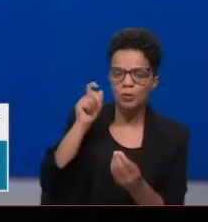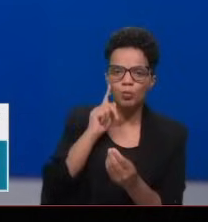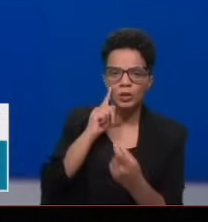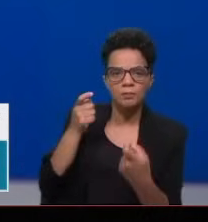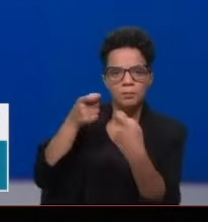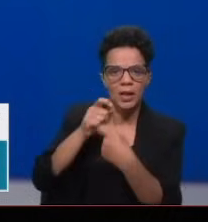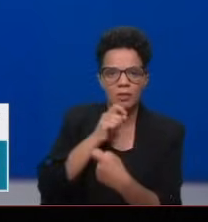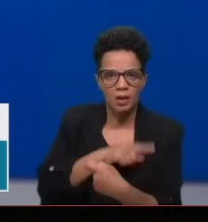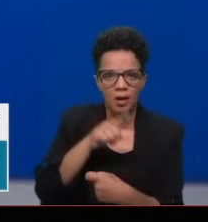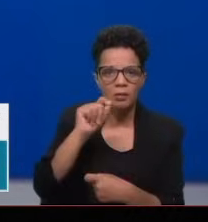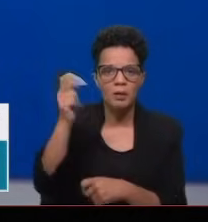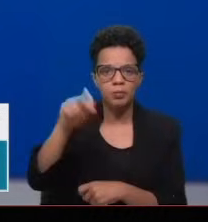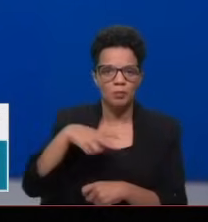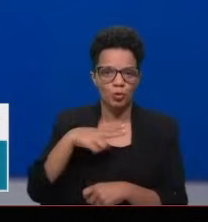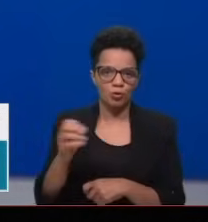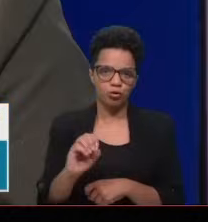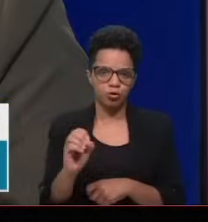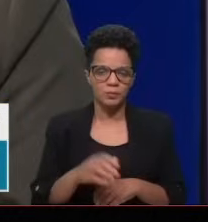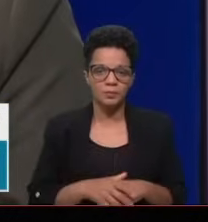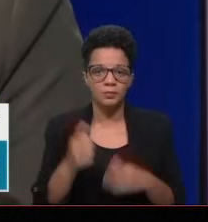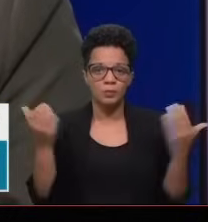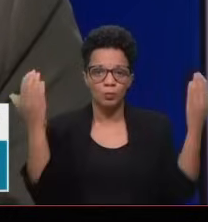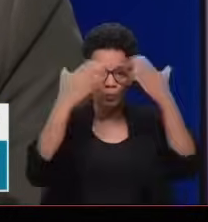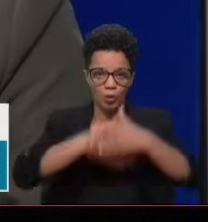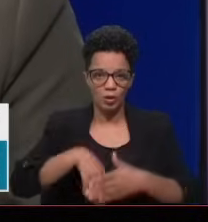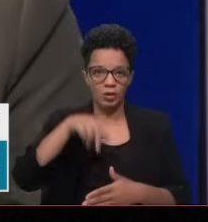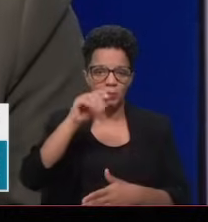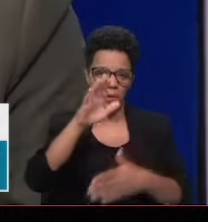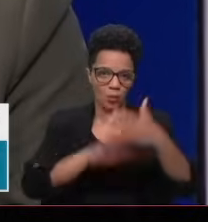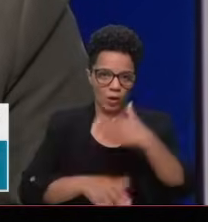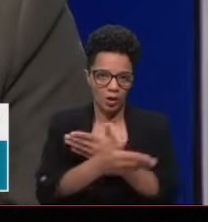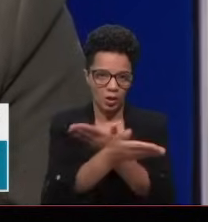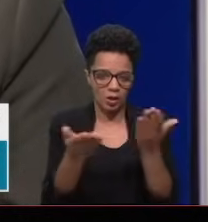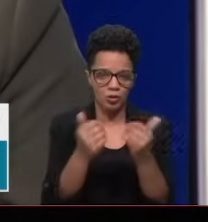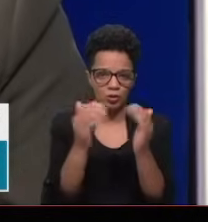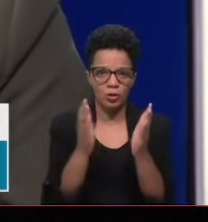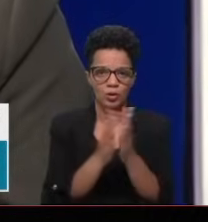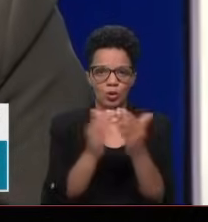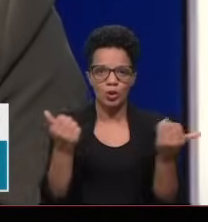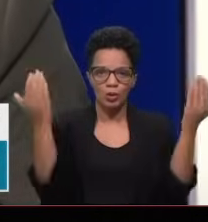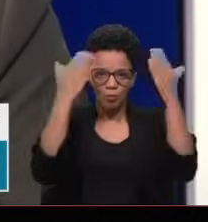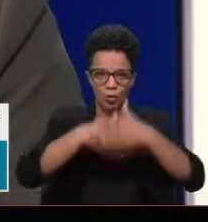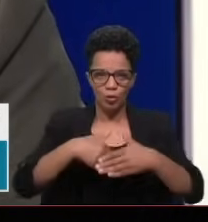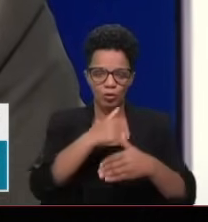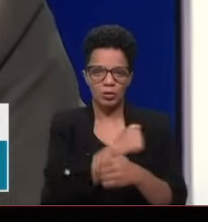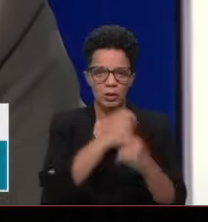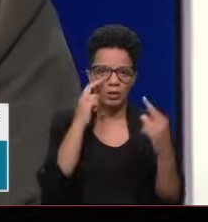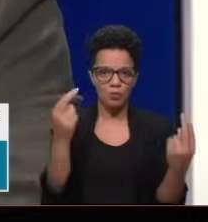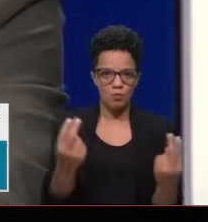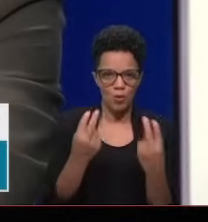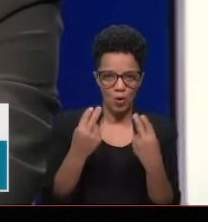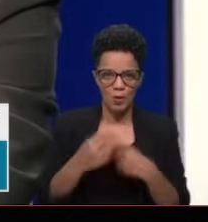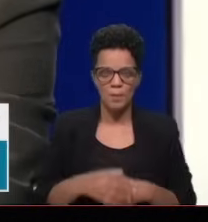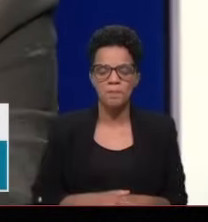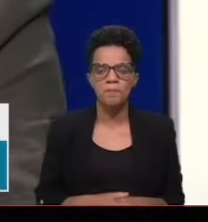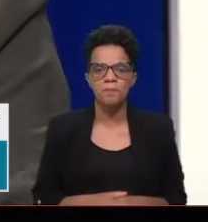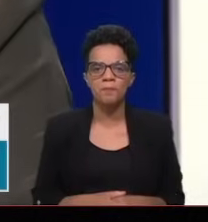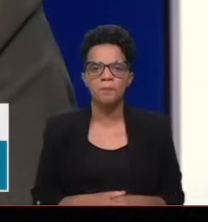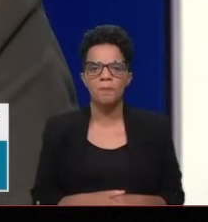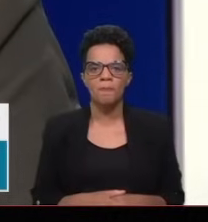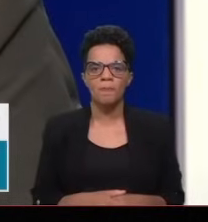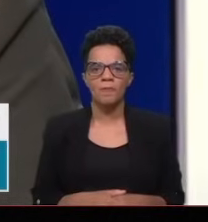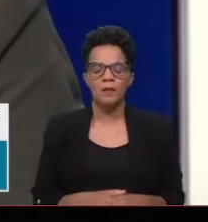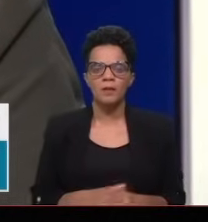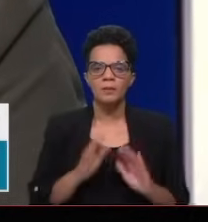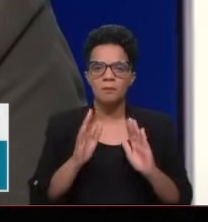isso não está a acontecer em Portugal muito boa noite boa noite aqui aos colegas painel Boa noite a todas e a todos que nos estão a assistir lá em casa e o que temos que